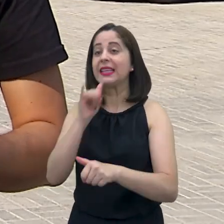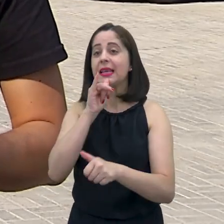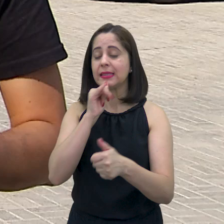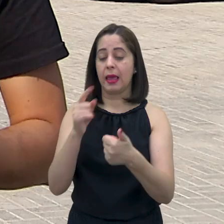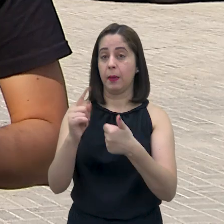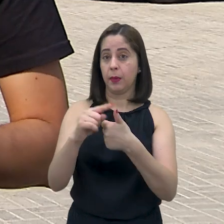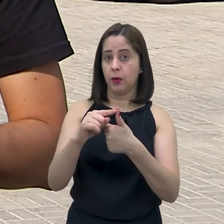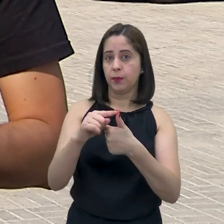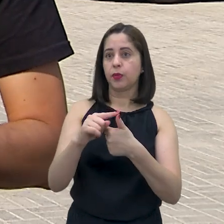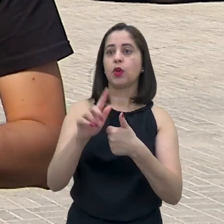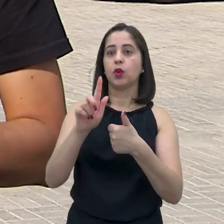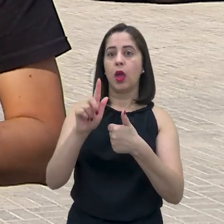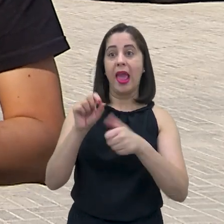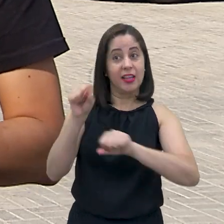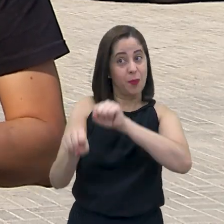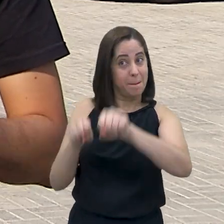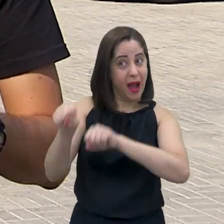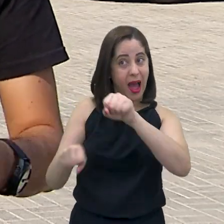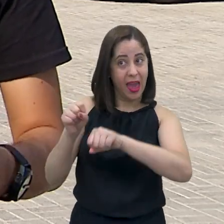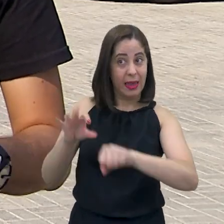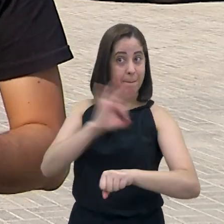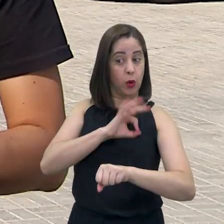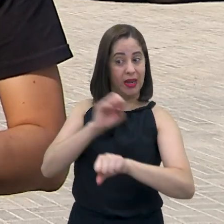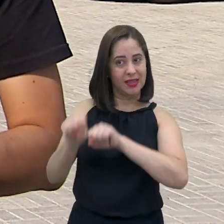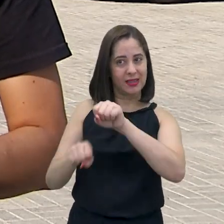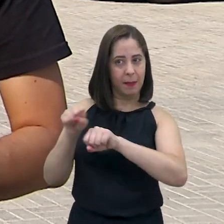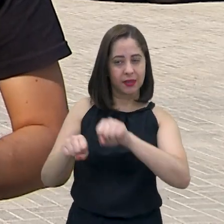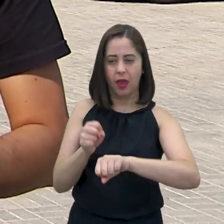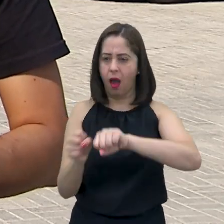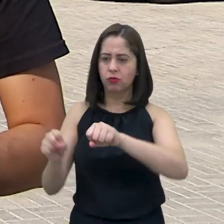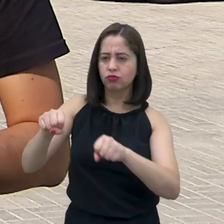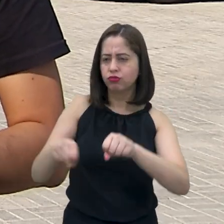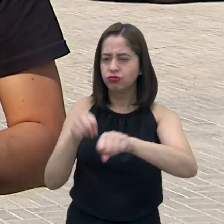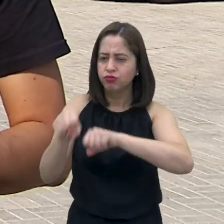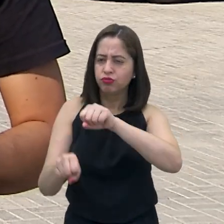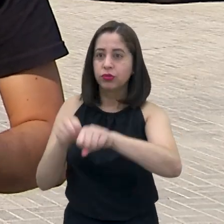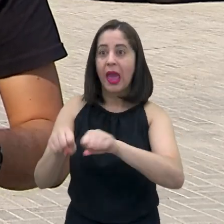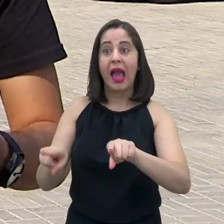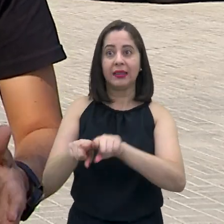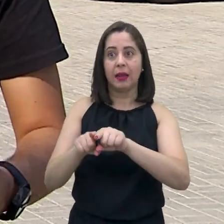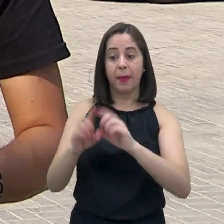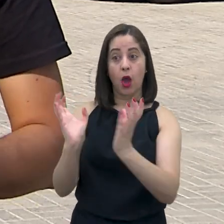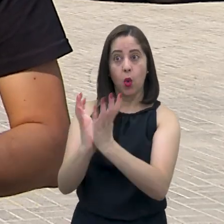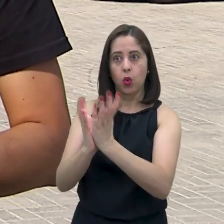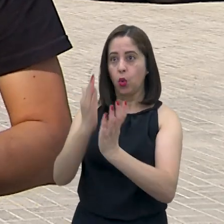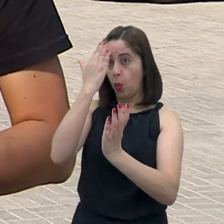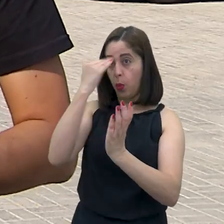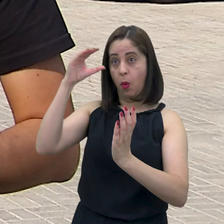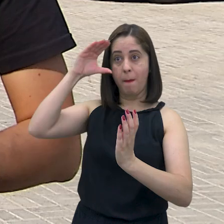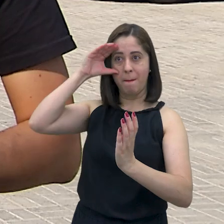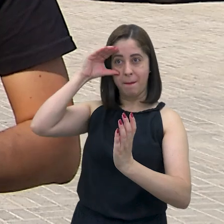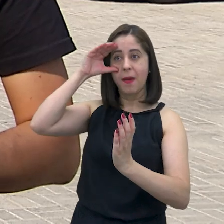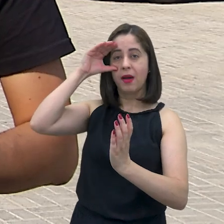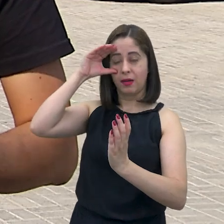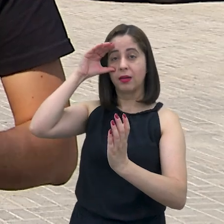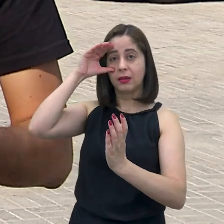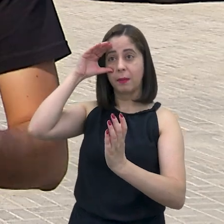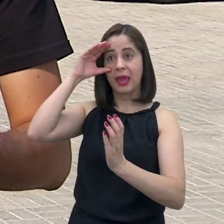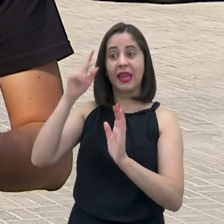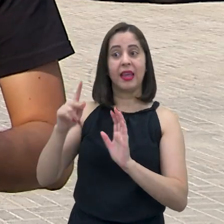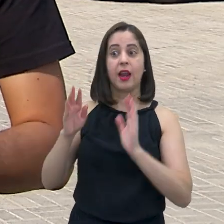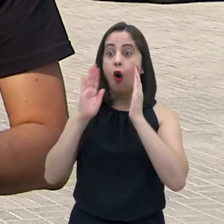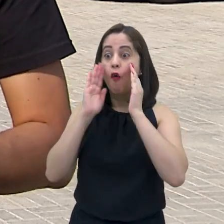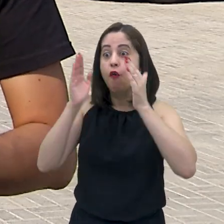diferenciadas. Você vai ter, por exemplo, aqui o G-Bike, que é um patrulhamento realizado com bicicletas. Você tem a Patrulha Maria da Penha, que é